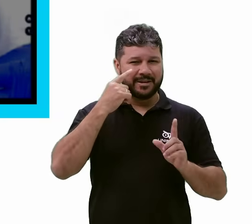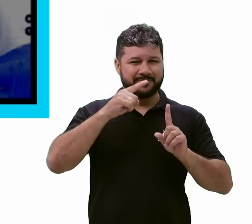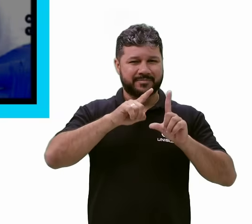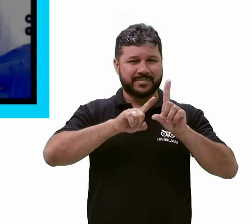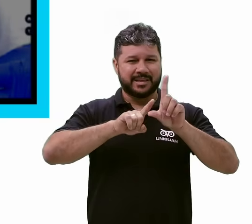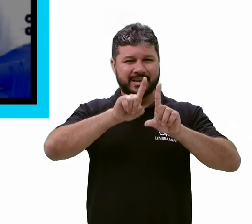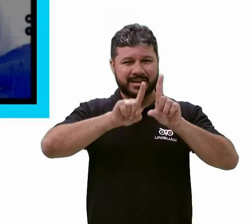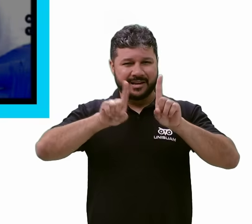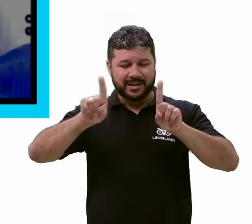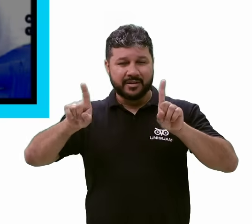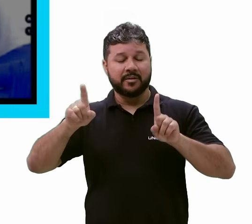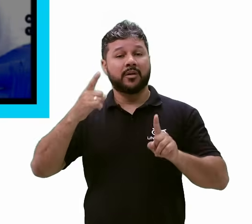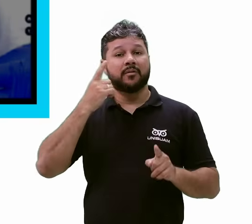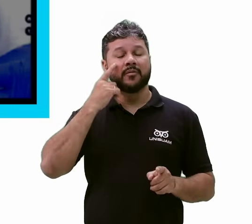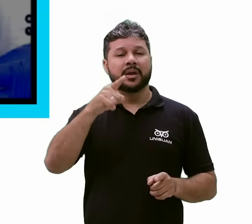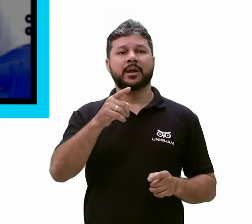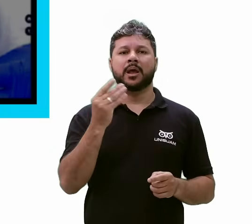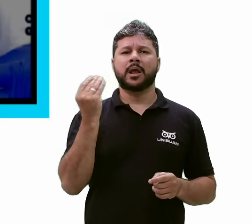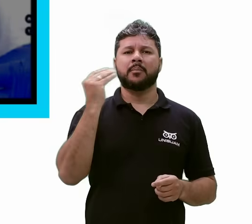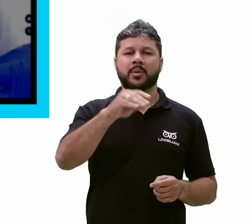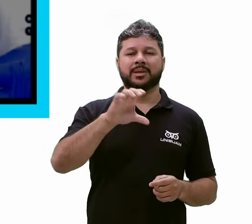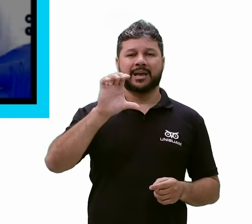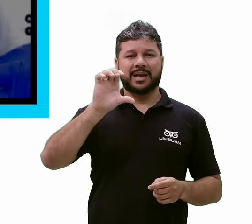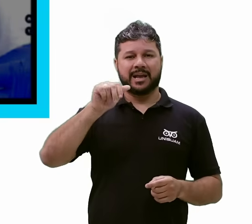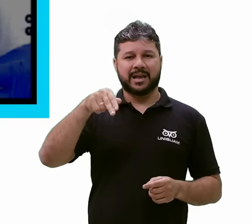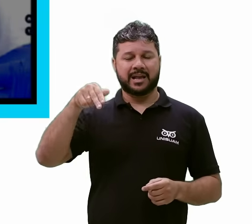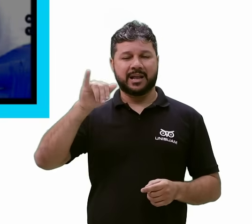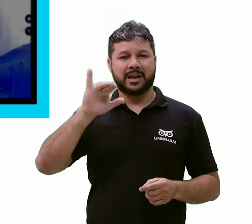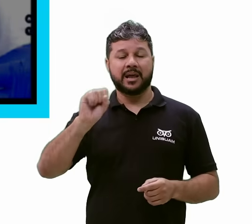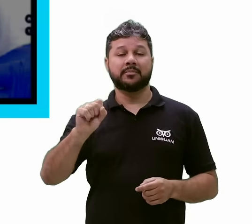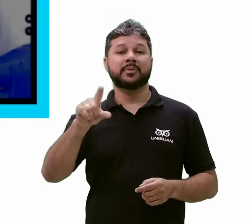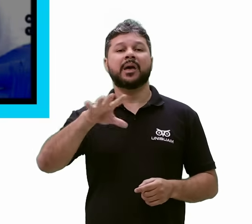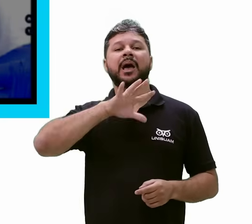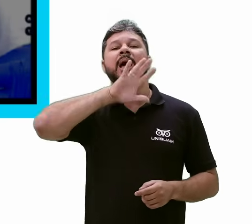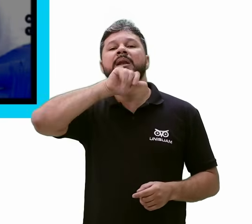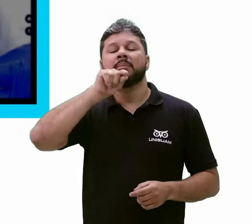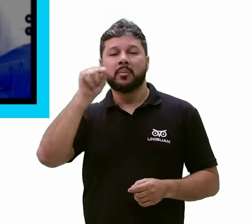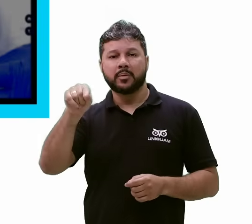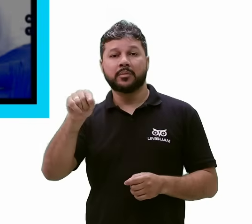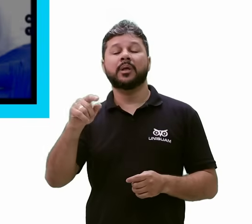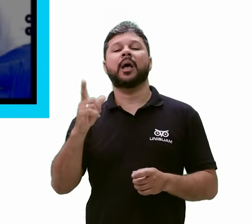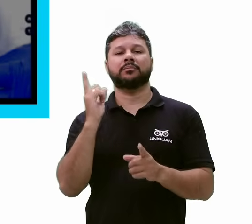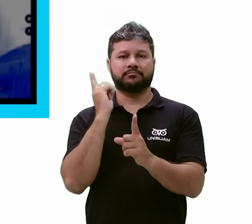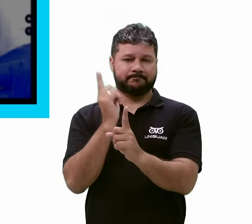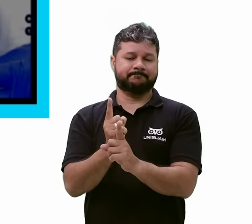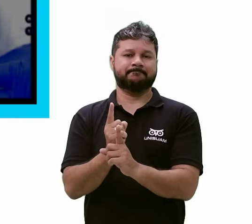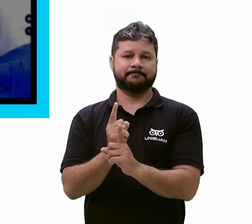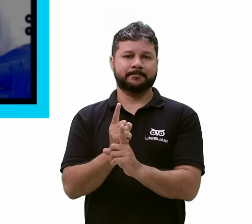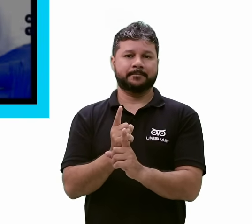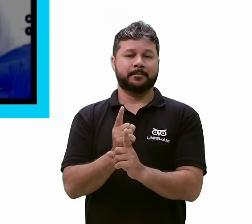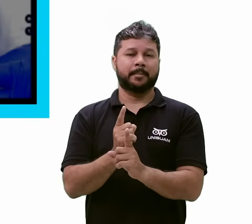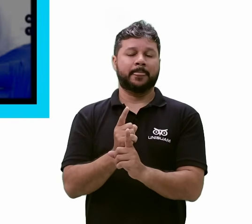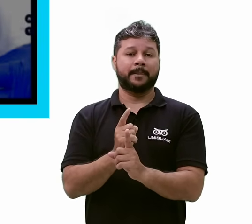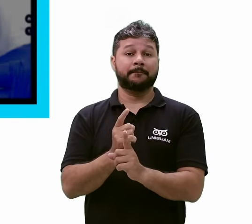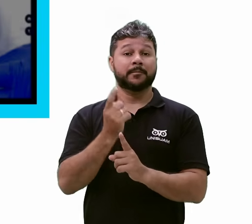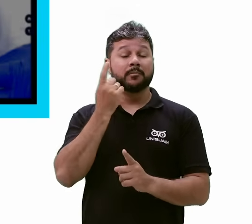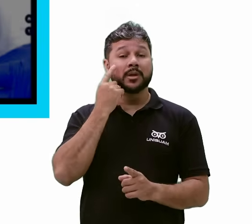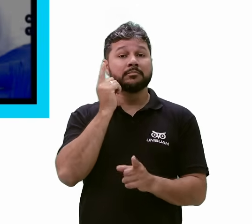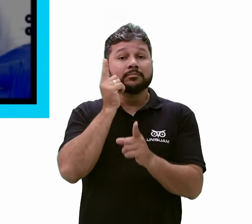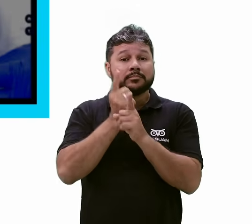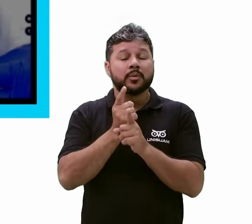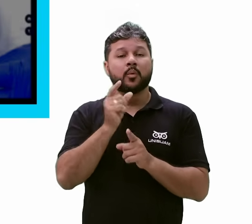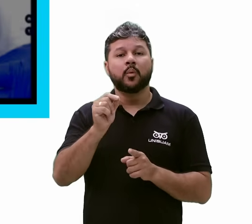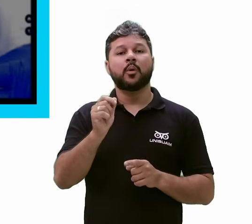PubMed, e quando a gente coloca lá cannabis, animal, aparece isso daqui. Eu trouxe só para vocês